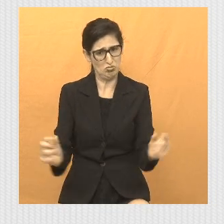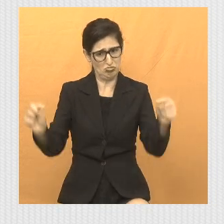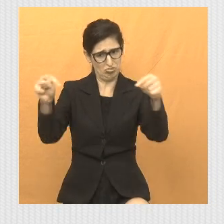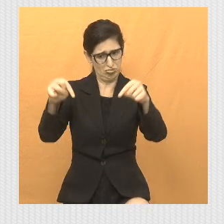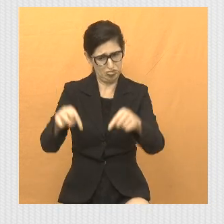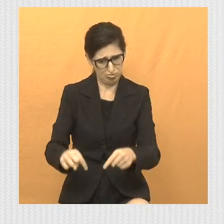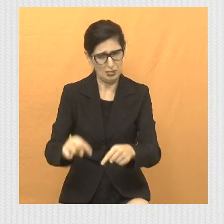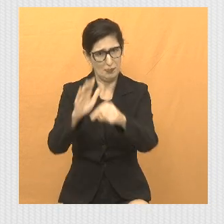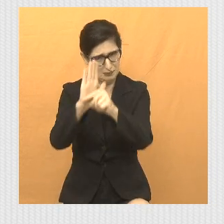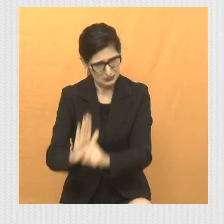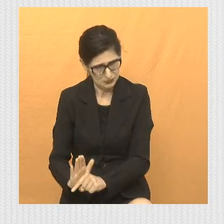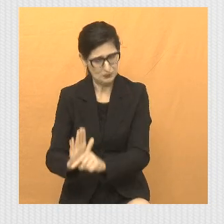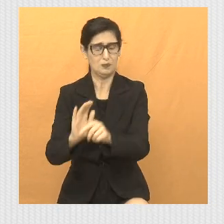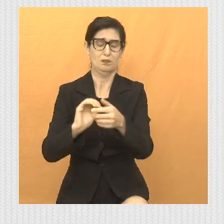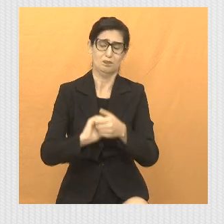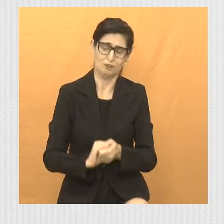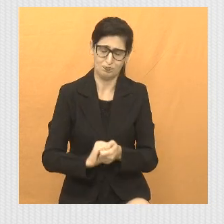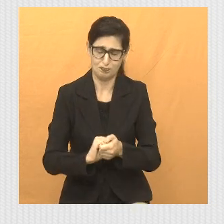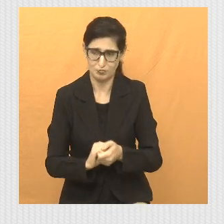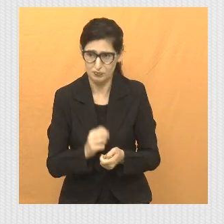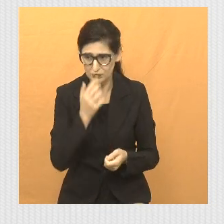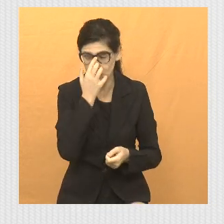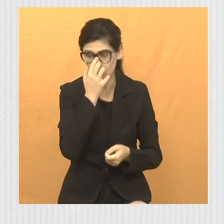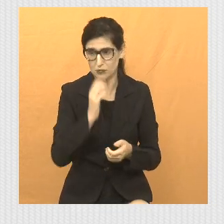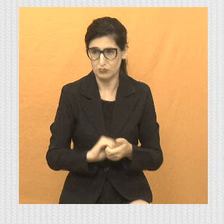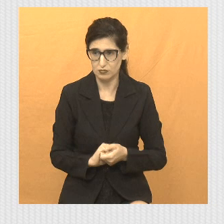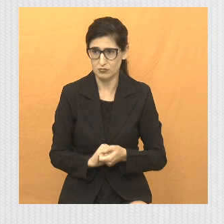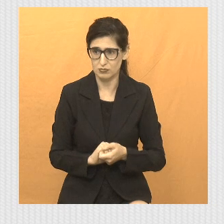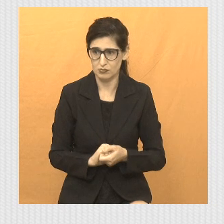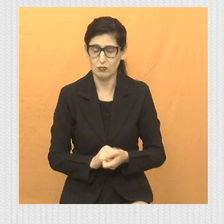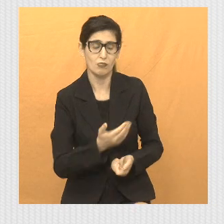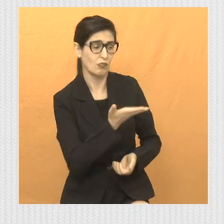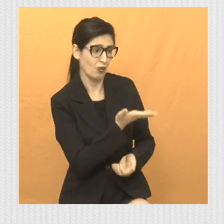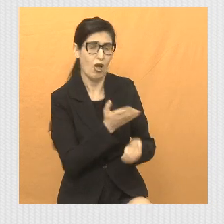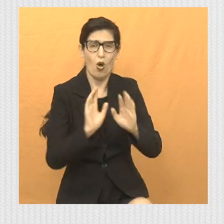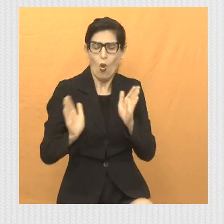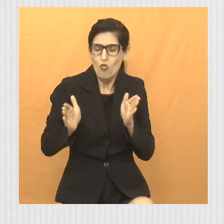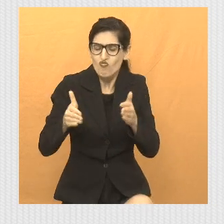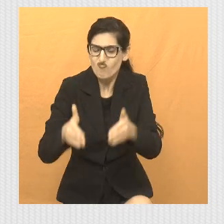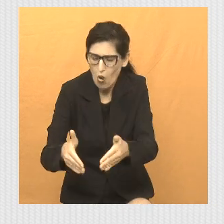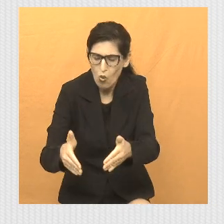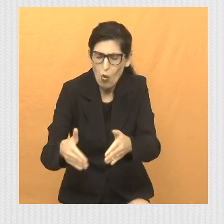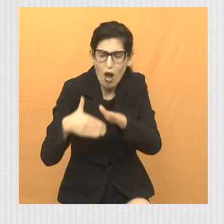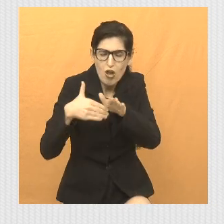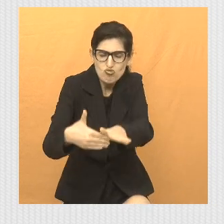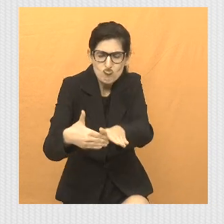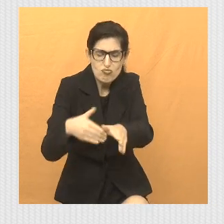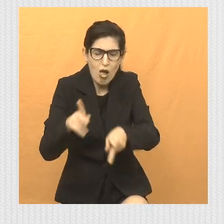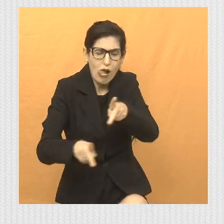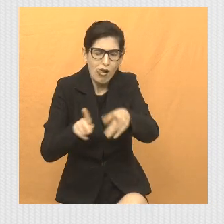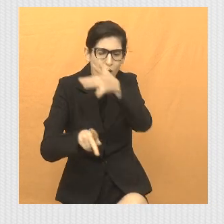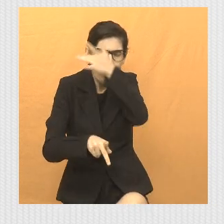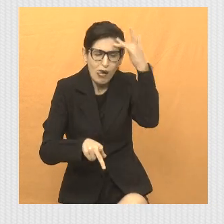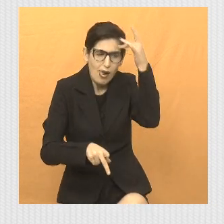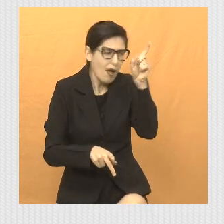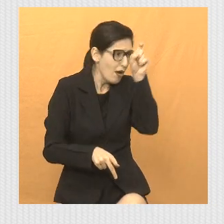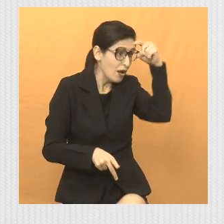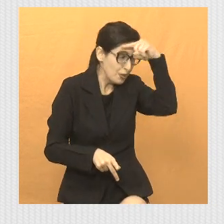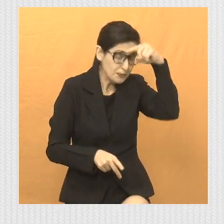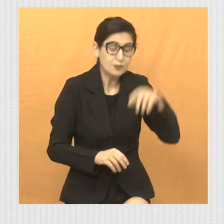atenção especializada, é importante darmos um destaque para um aumento nas